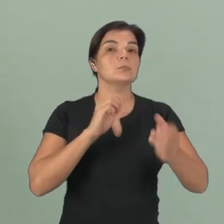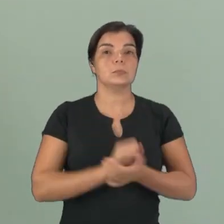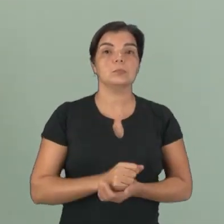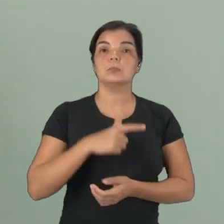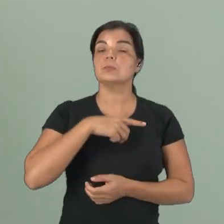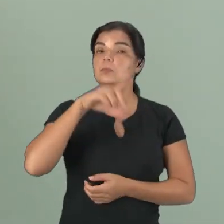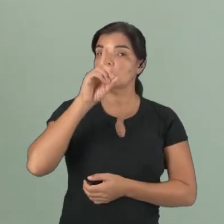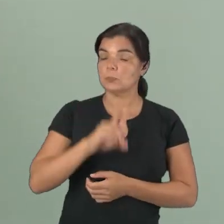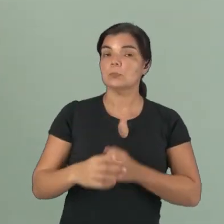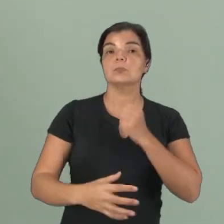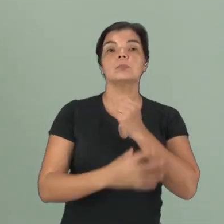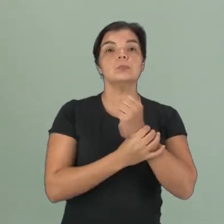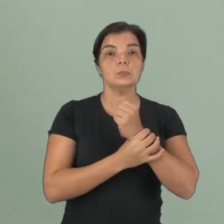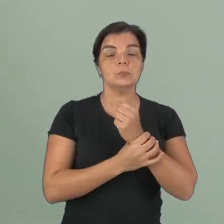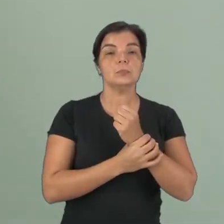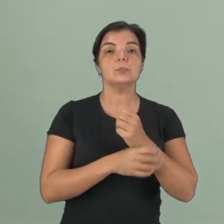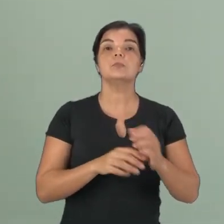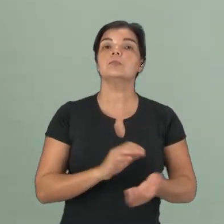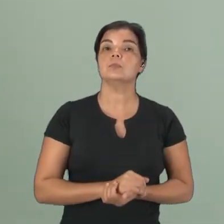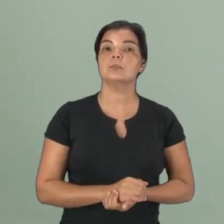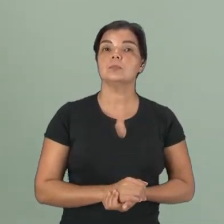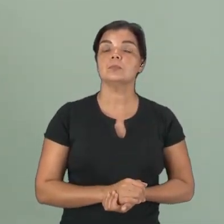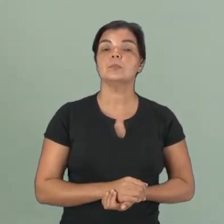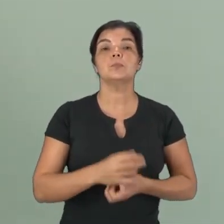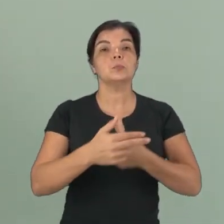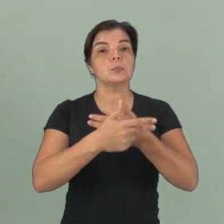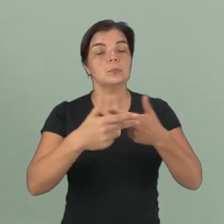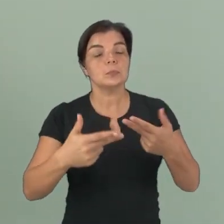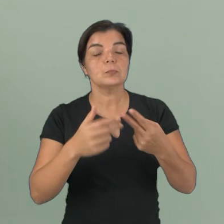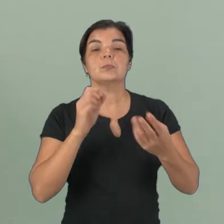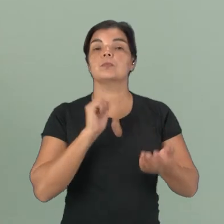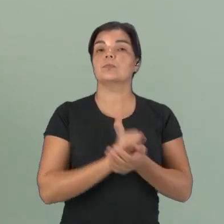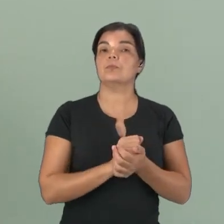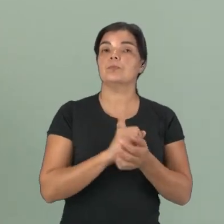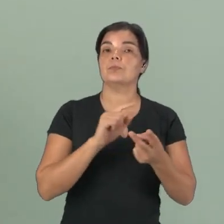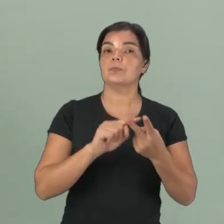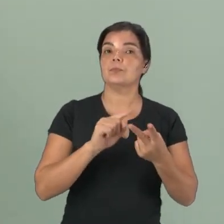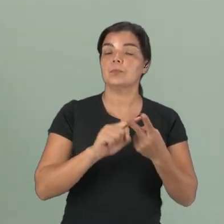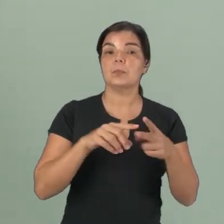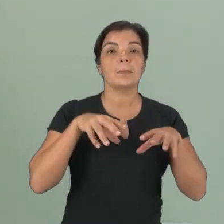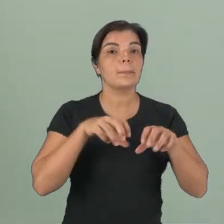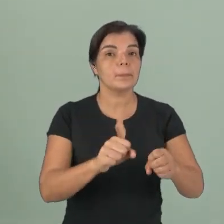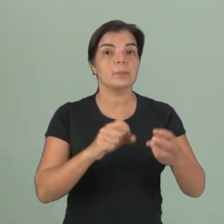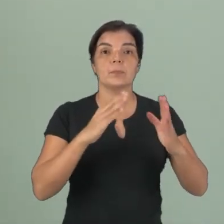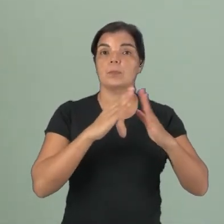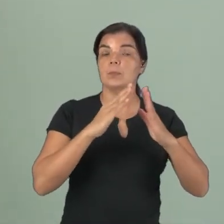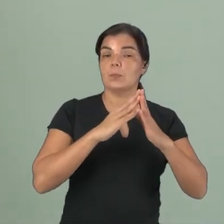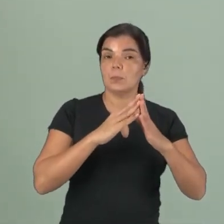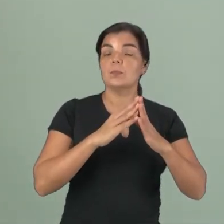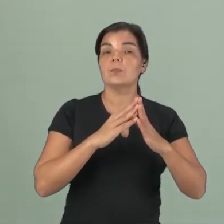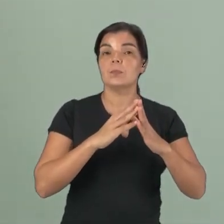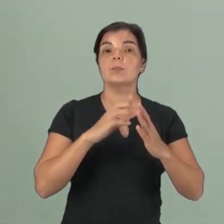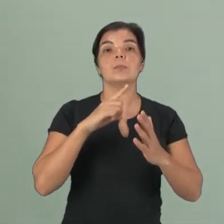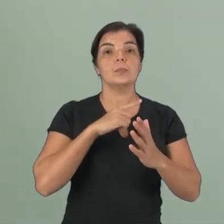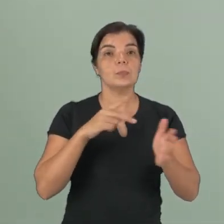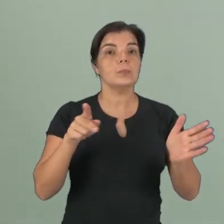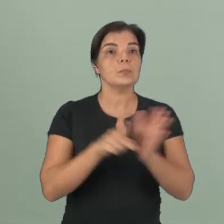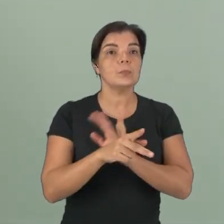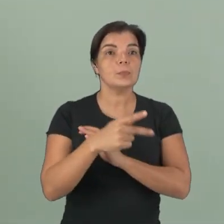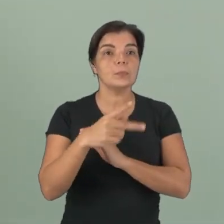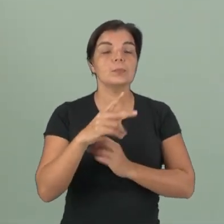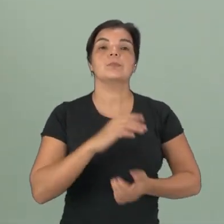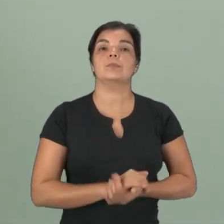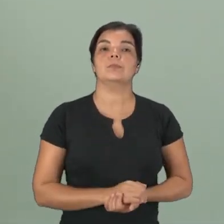de você ter a garantia de que algum bem, posse, alguma casa, algum imóvel, ele seja